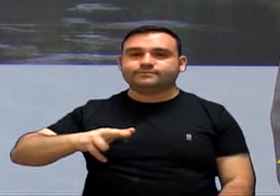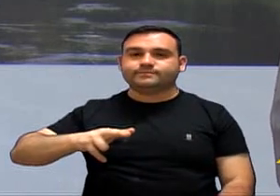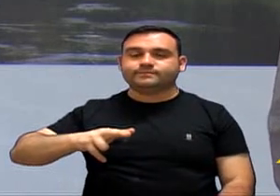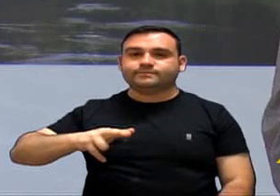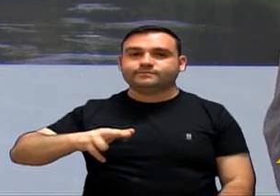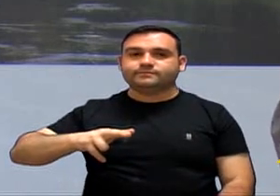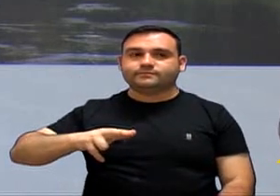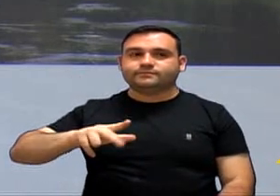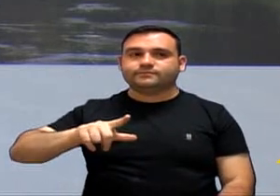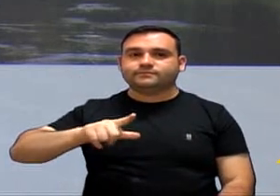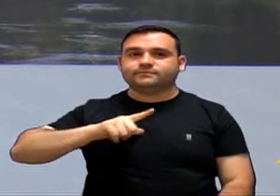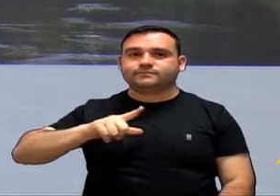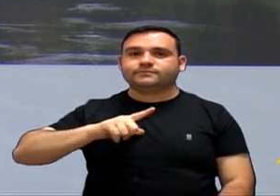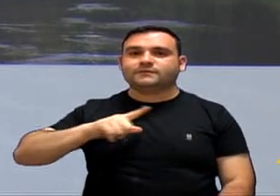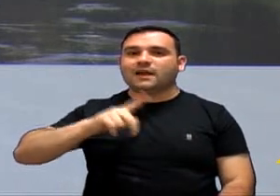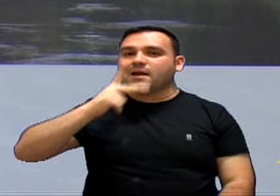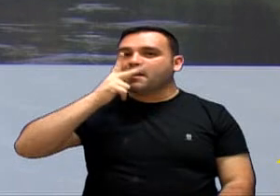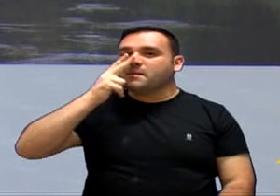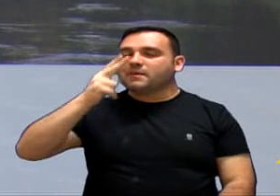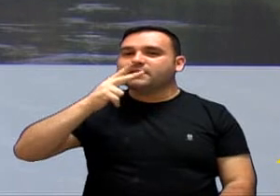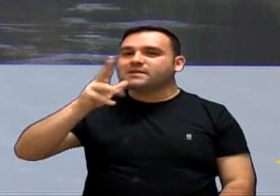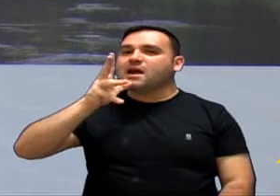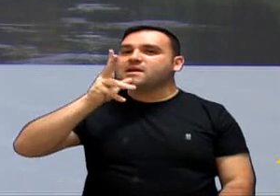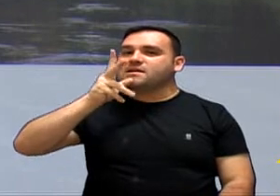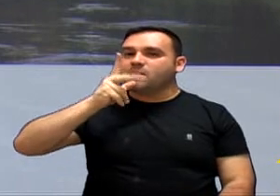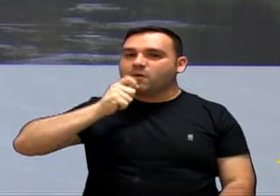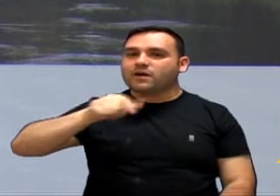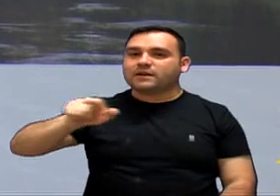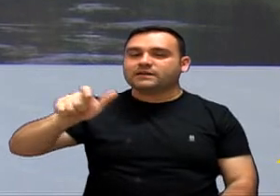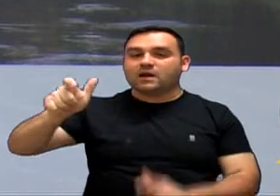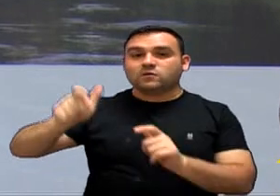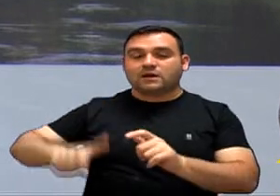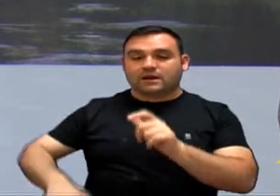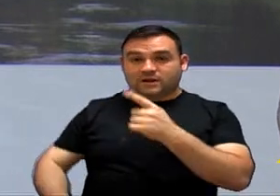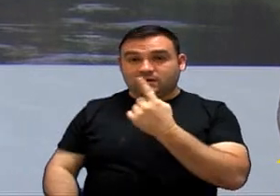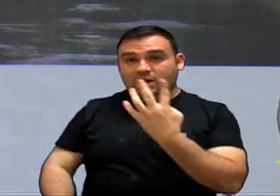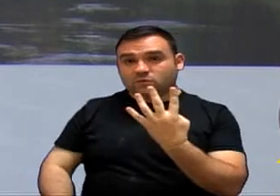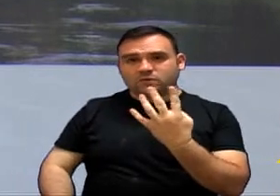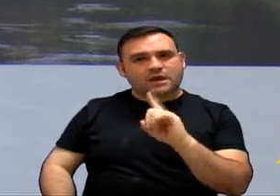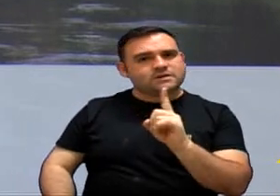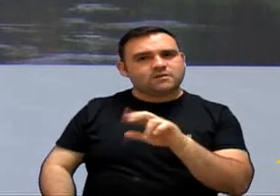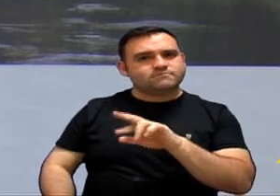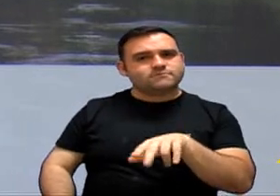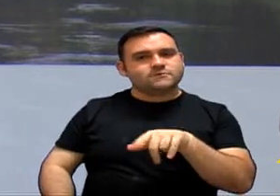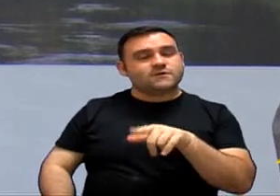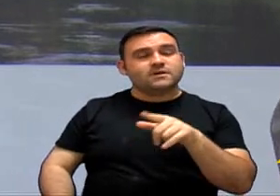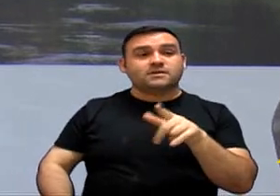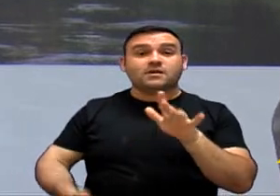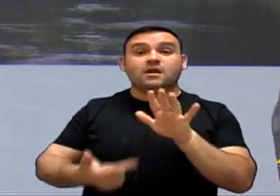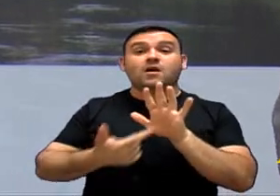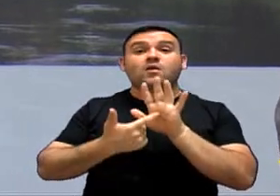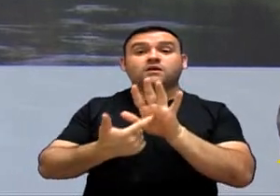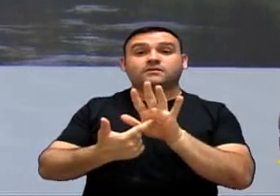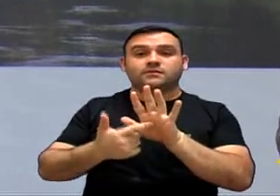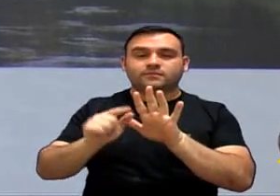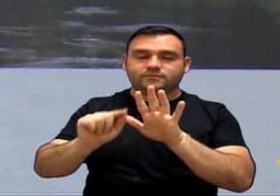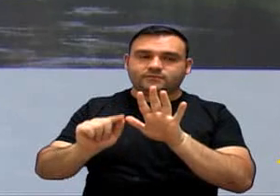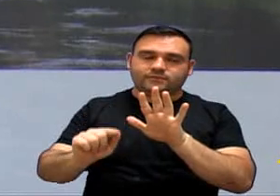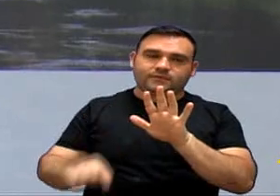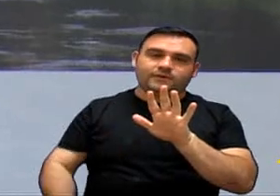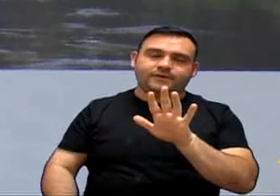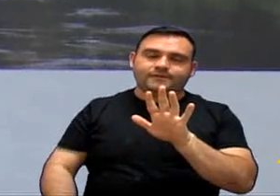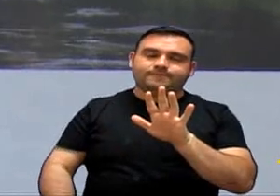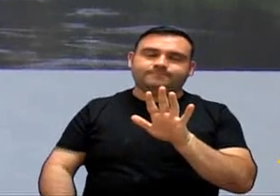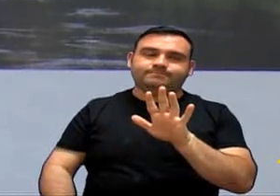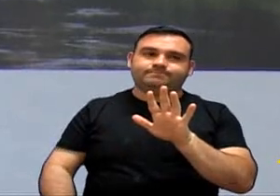Luis Santos houve um regresso naquele local na Santa Rosália e não os no o vereador